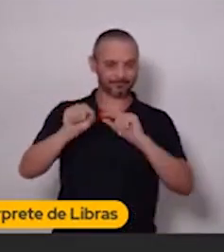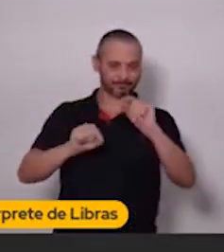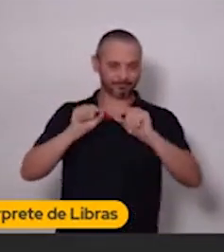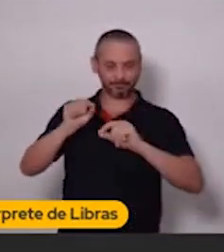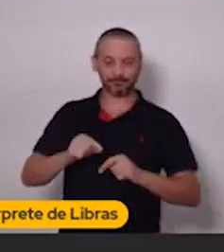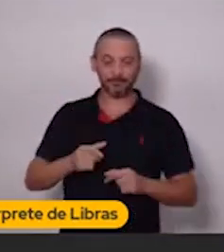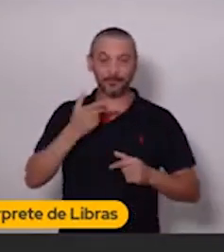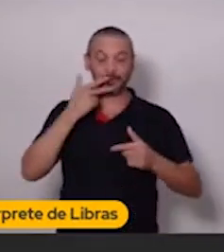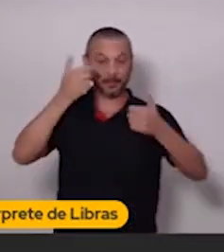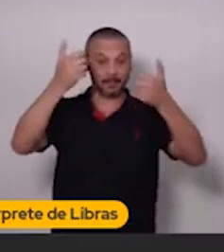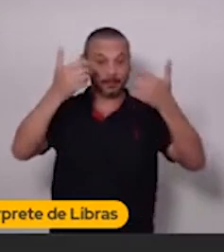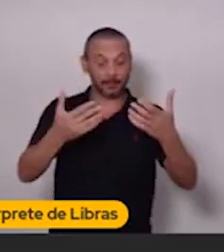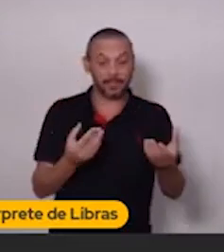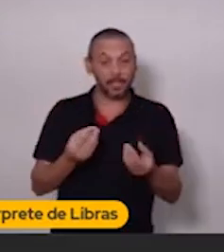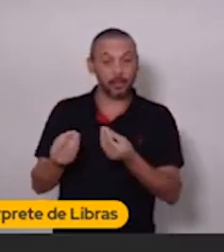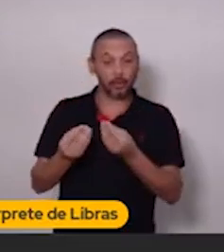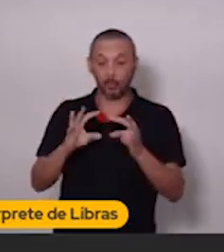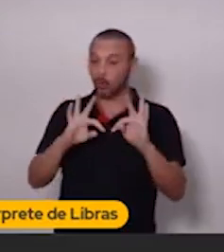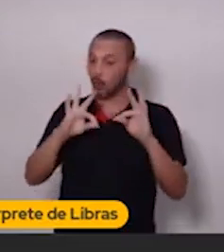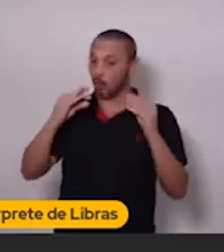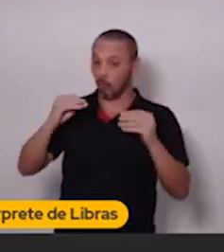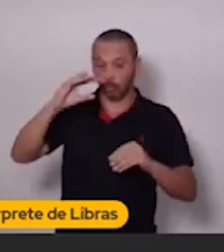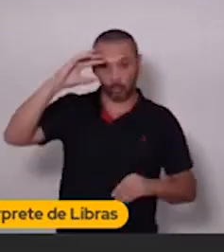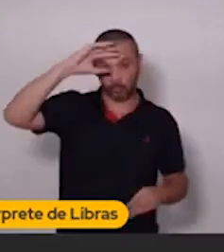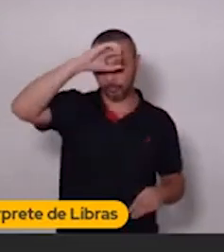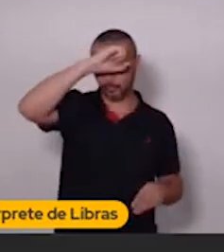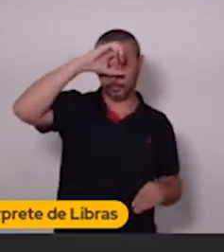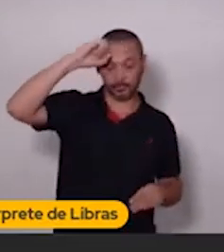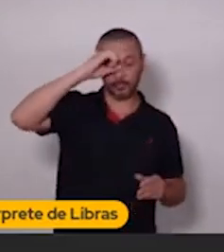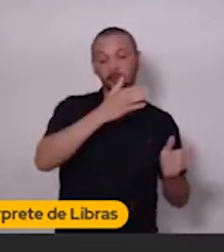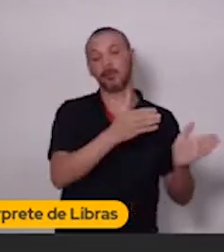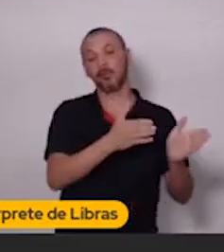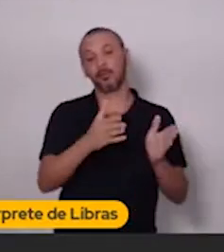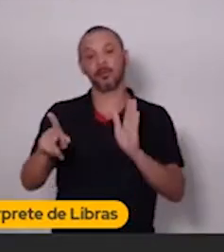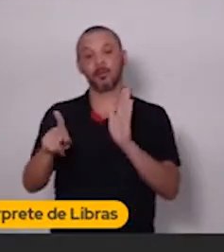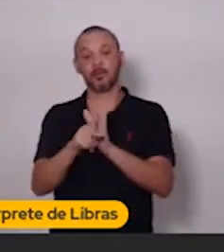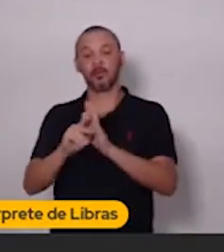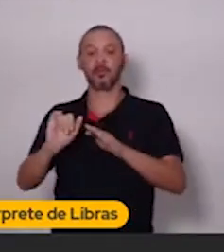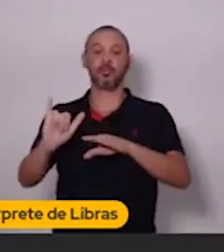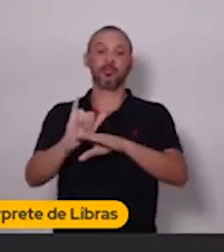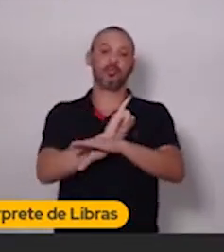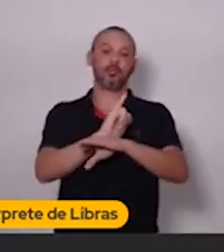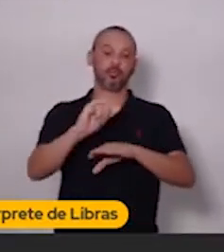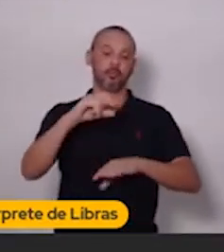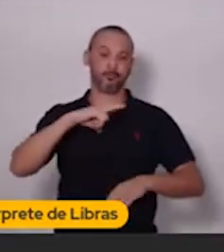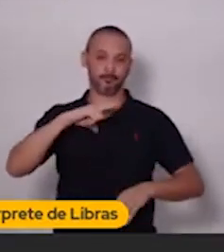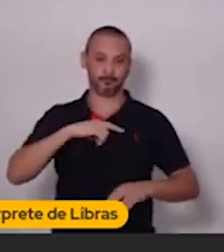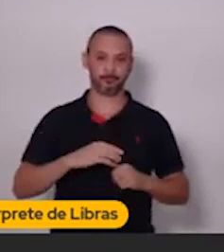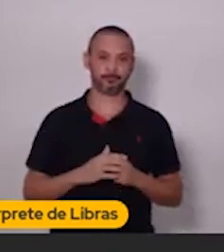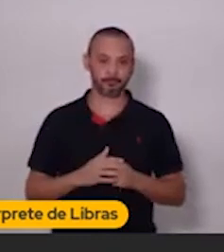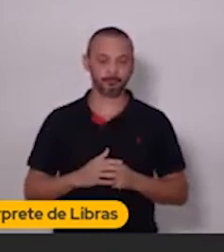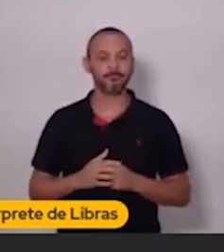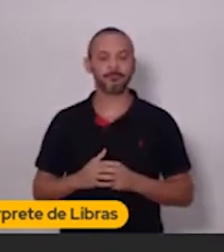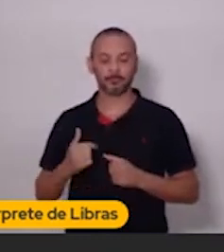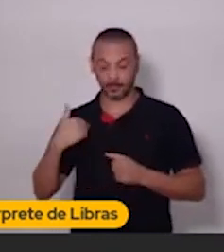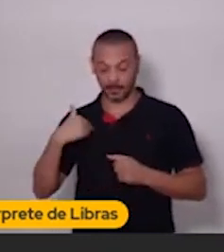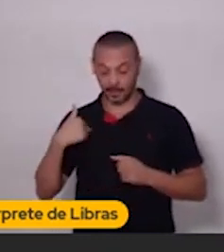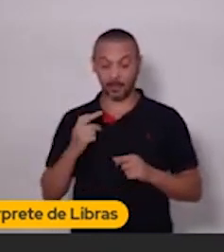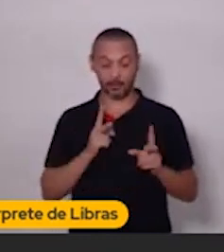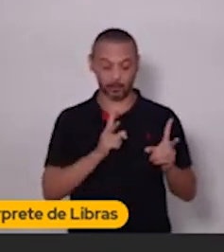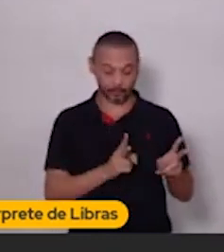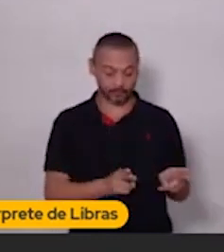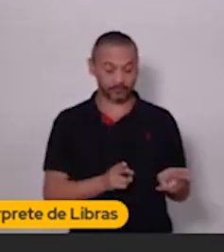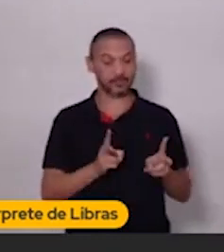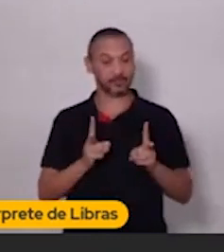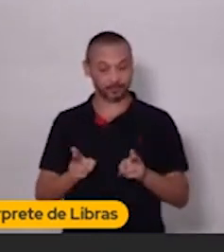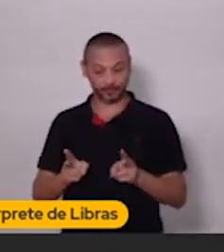estava falando sobre tudo que ela aprendeu sobre edição foi no YouTube, com tutoriais. Eu também sou editor, eu sou editor há mais